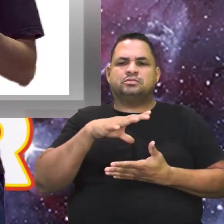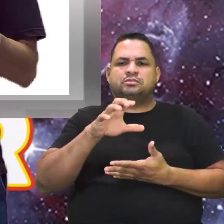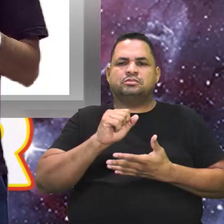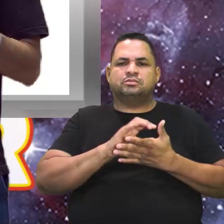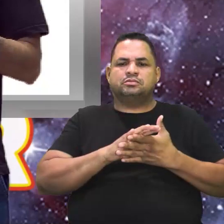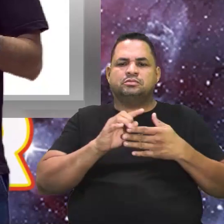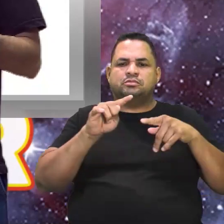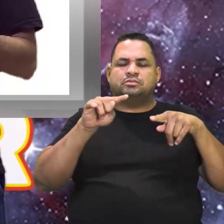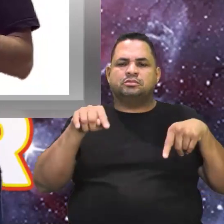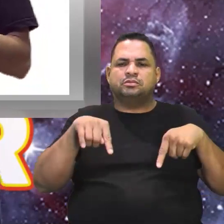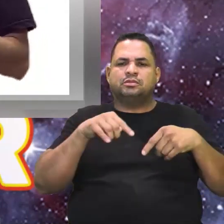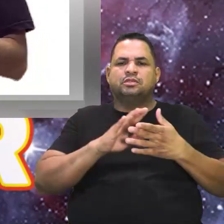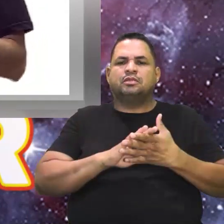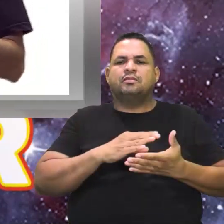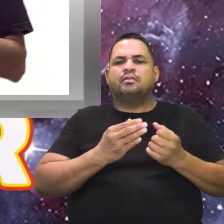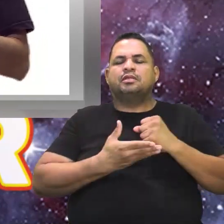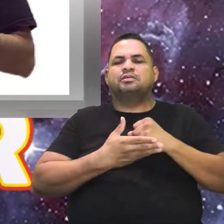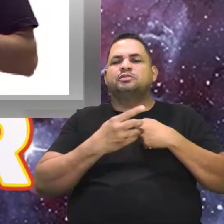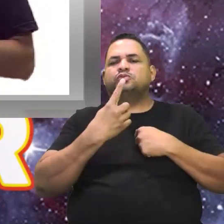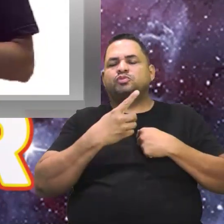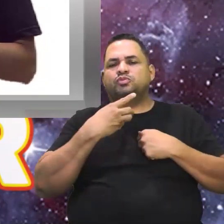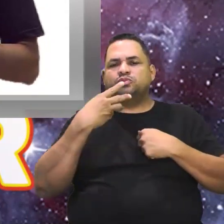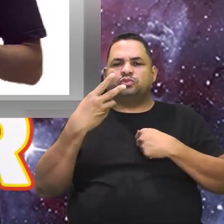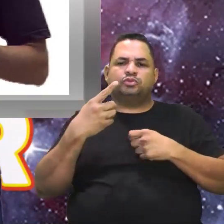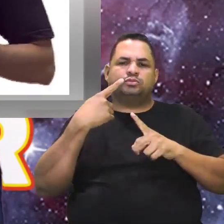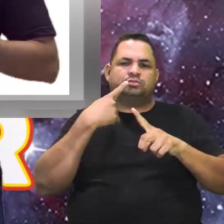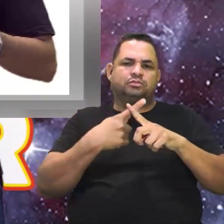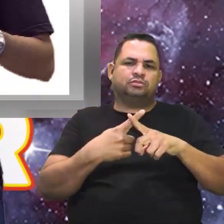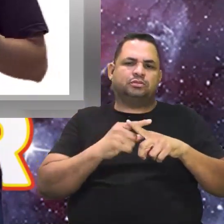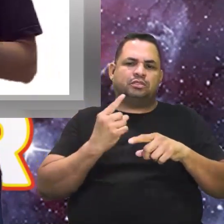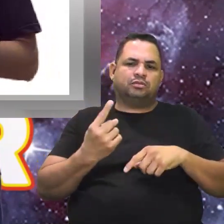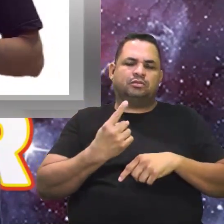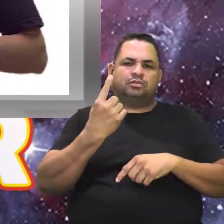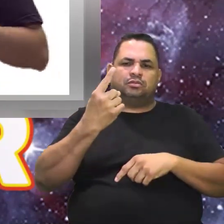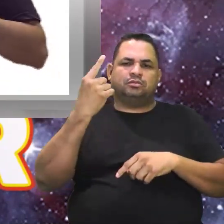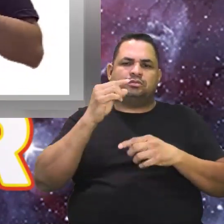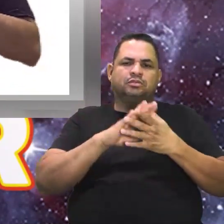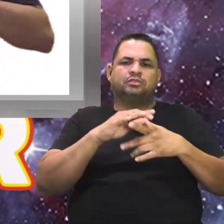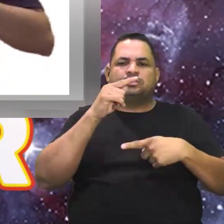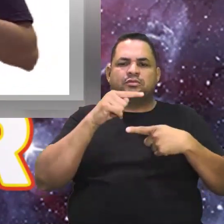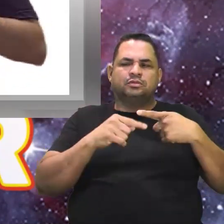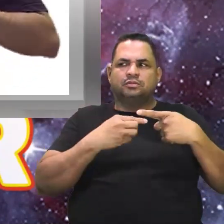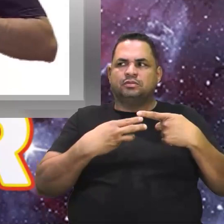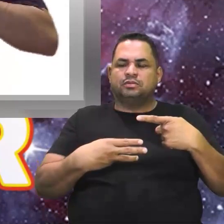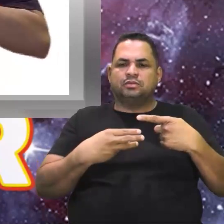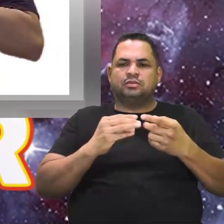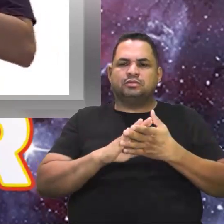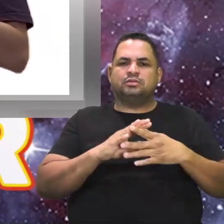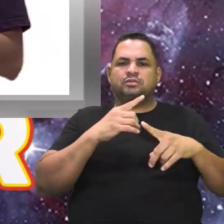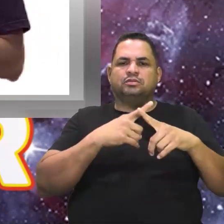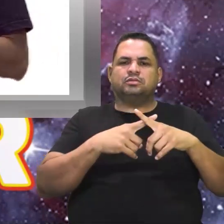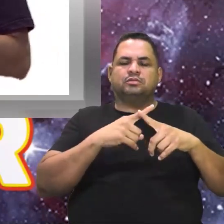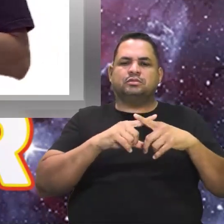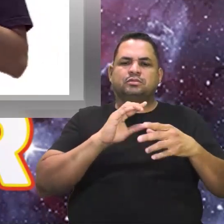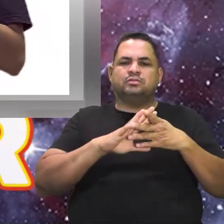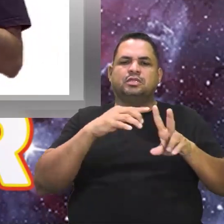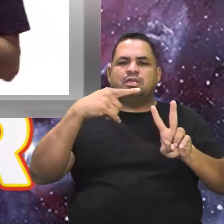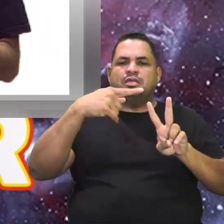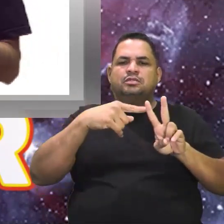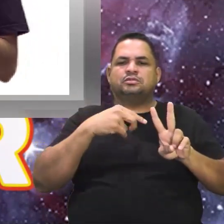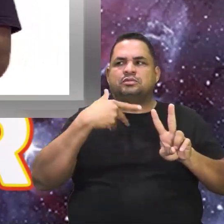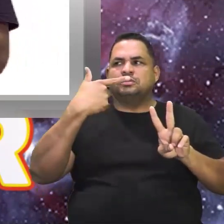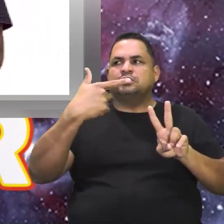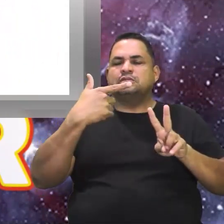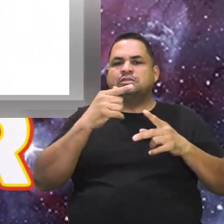a área da base 1, a área da base 2, multiplicar pela altura dividido por 3 e multiplicar pela raiz quadrada das